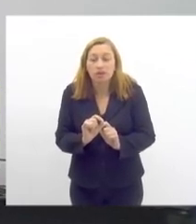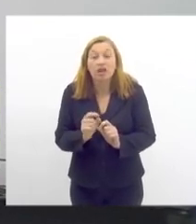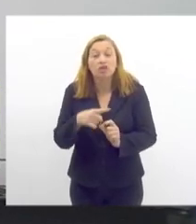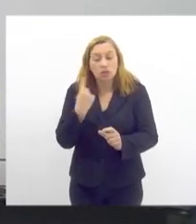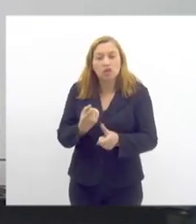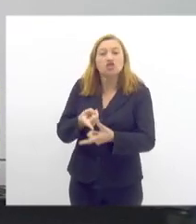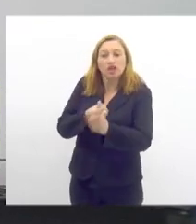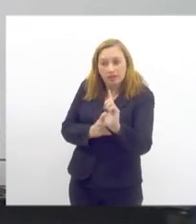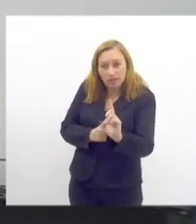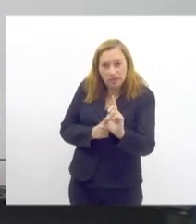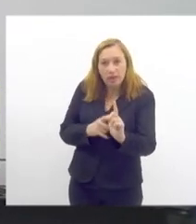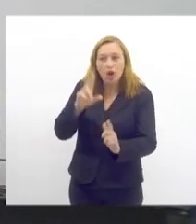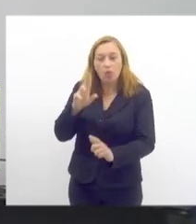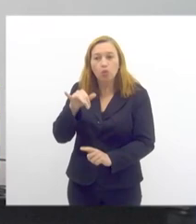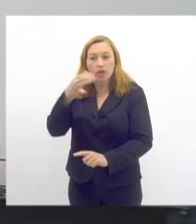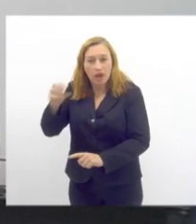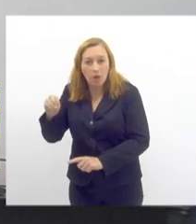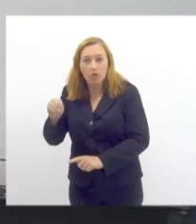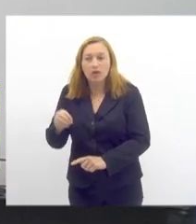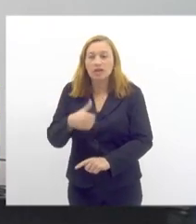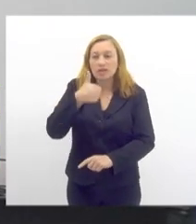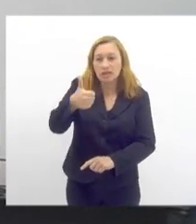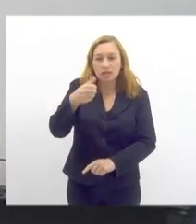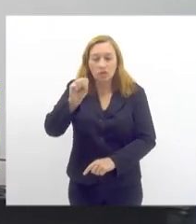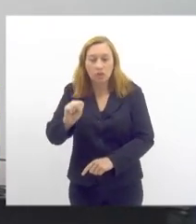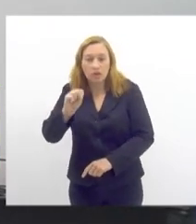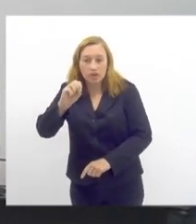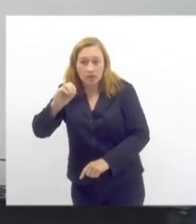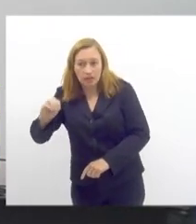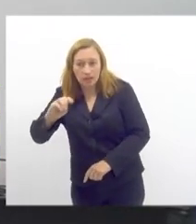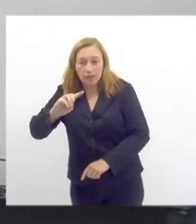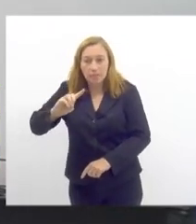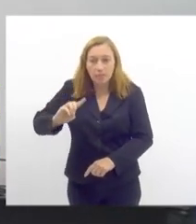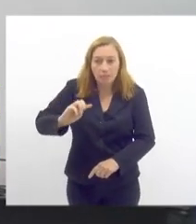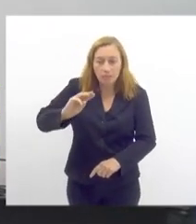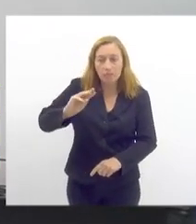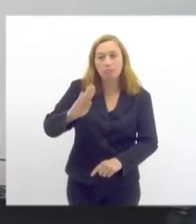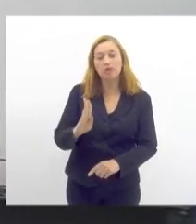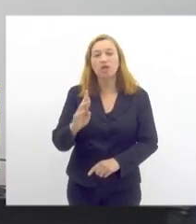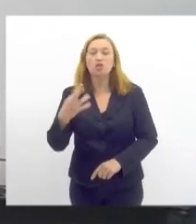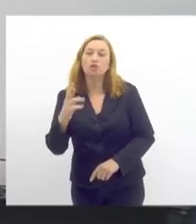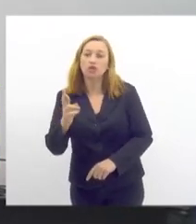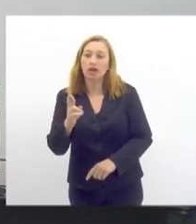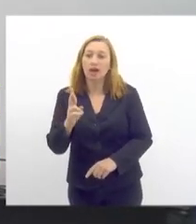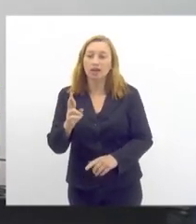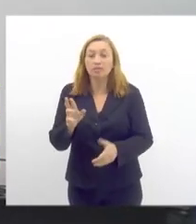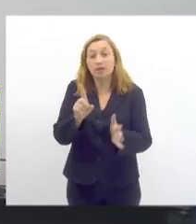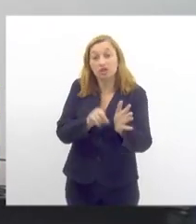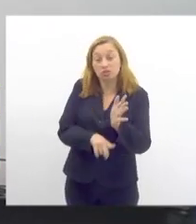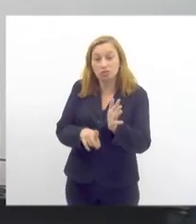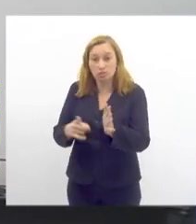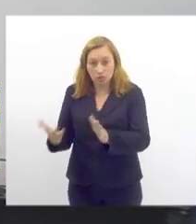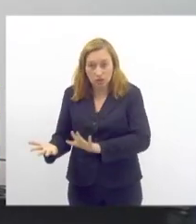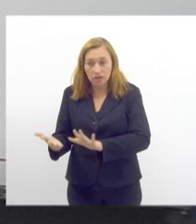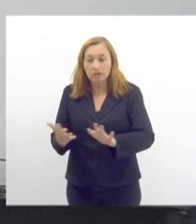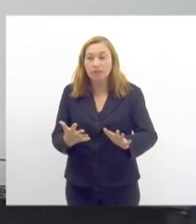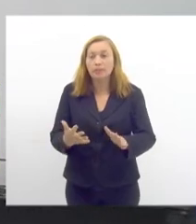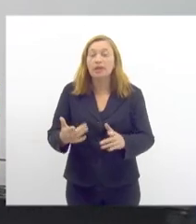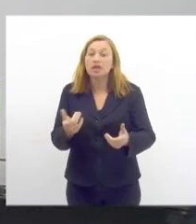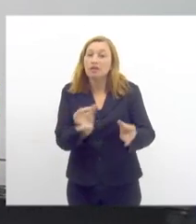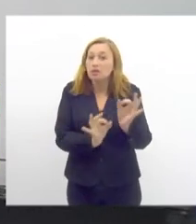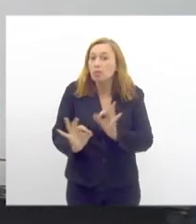à União 180 bilhões de reais. E, para ele não exigir a dívida de uma vez imediata, a gente faz um